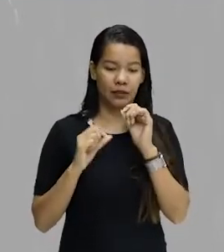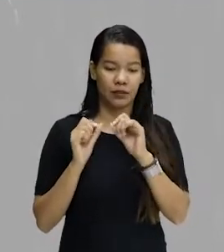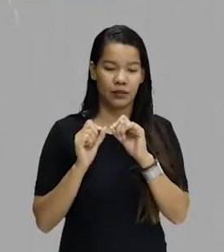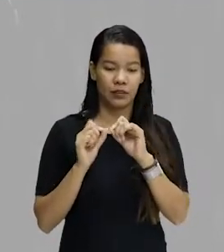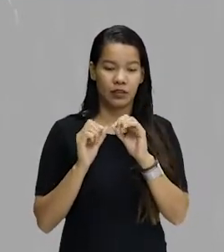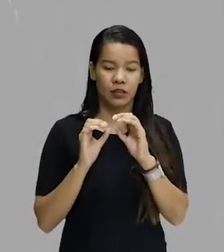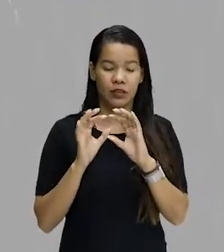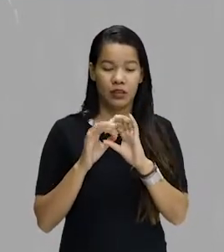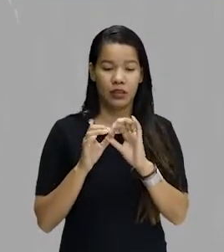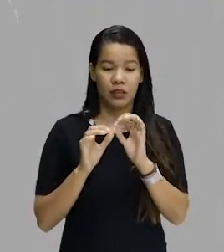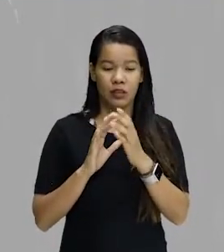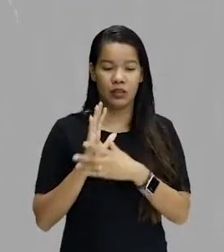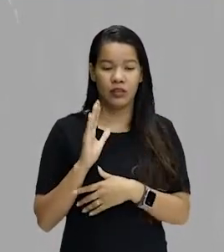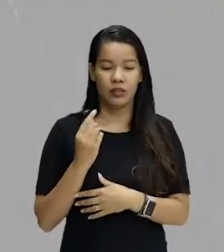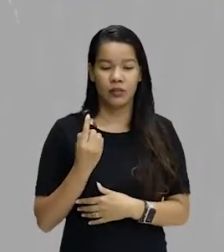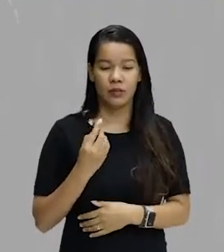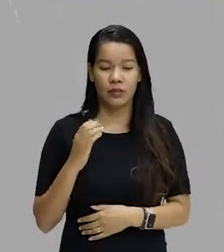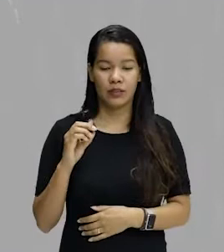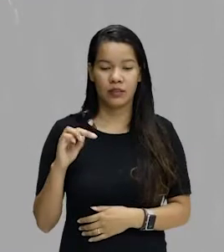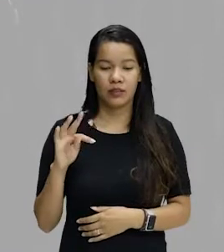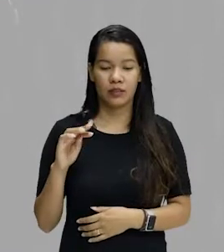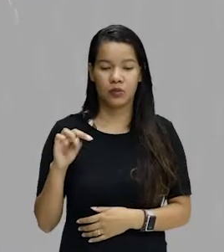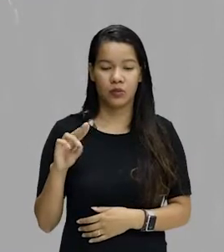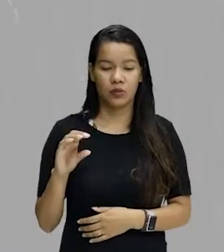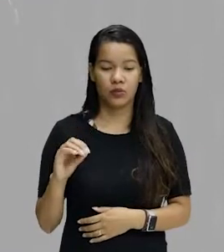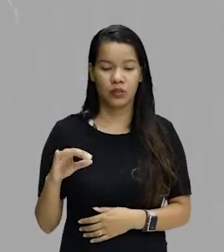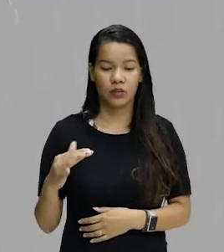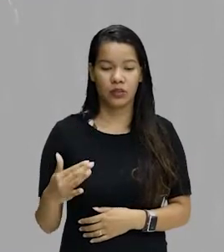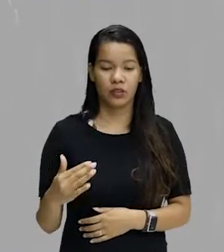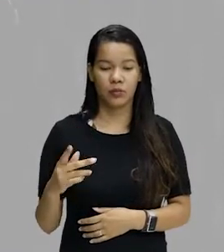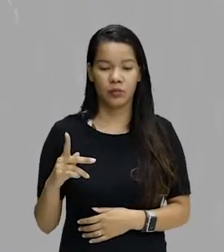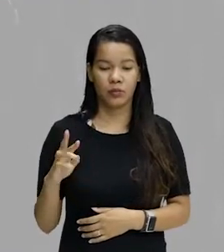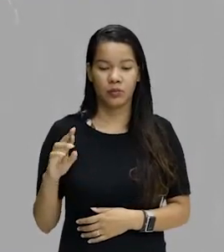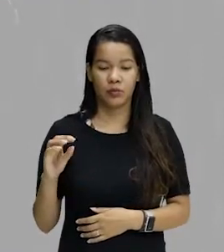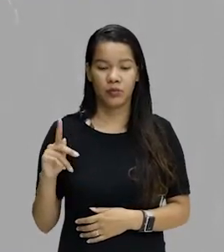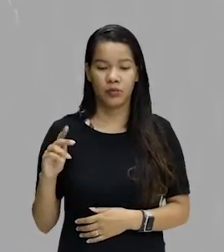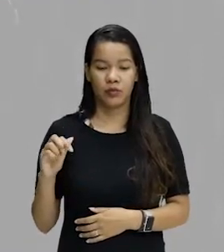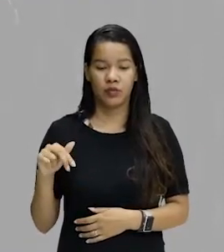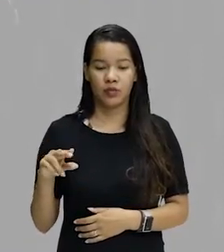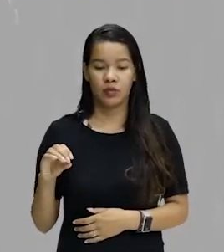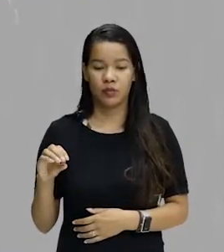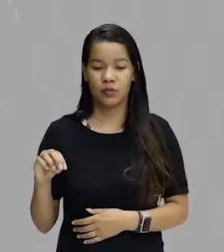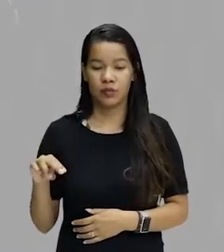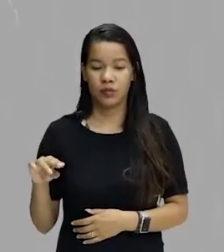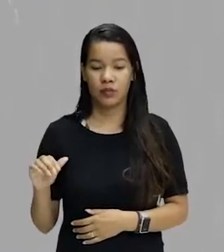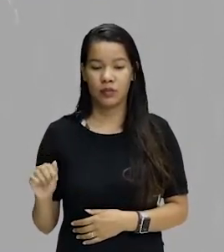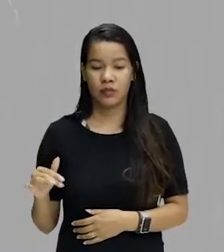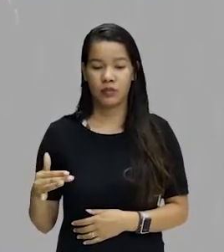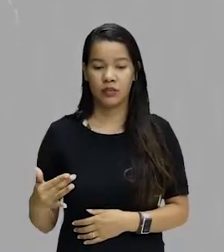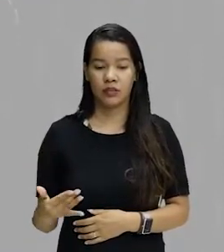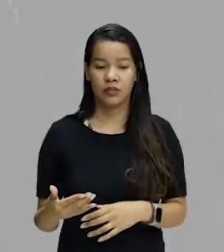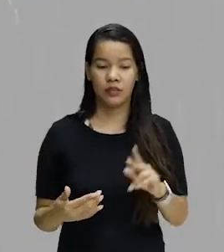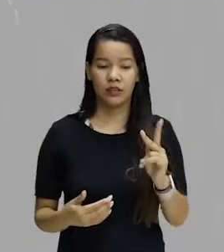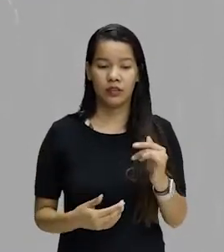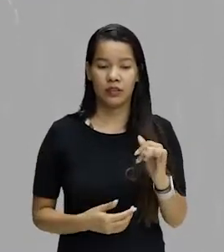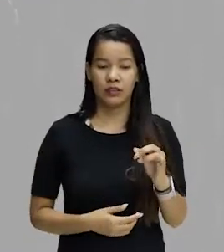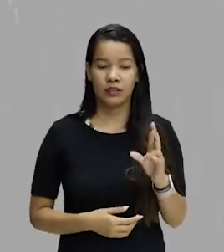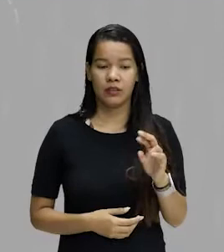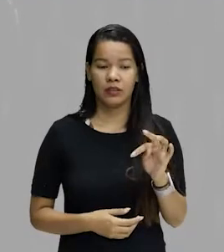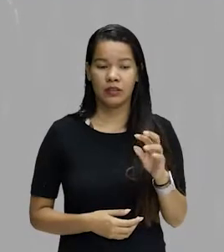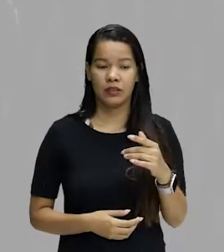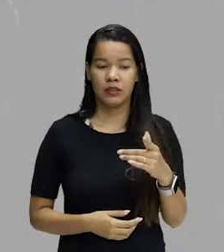uma cetona, da propanona. Então, na verdade, a hidratação parcial do